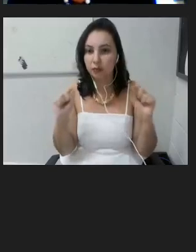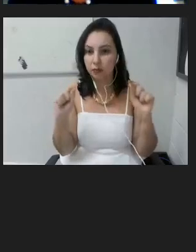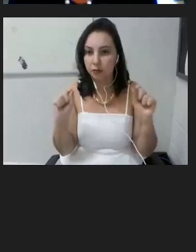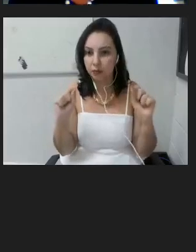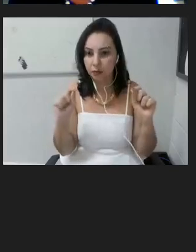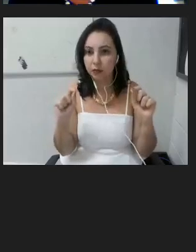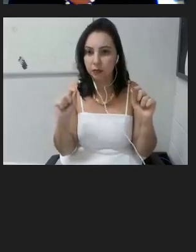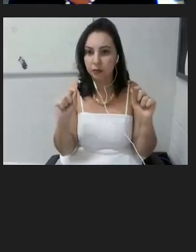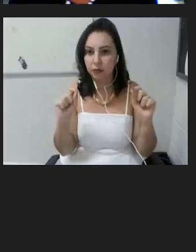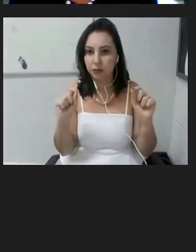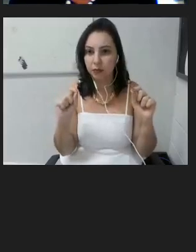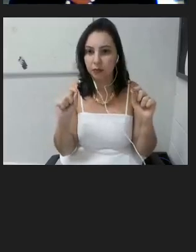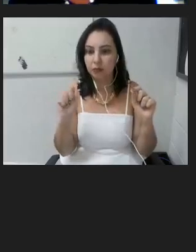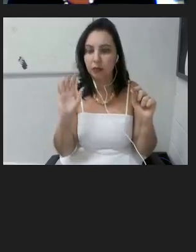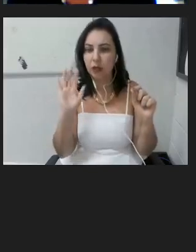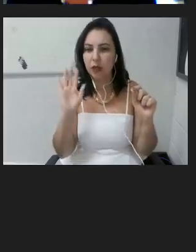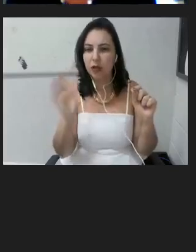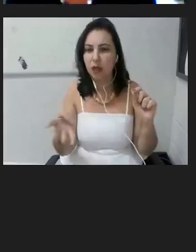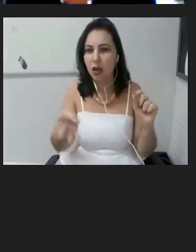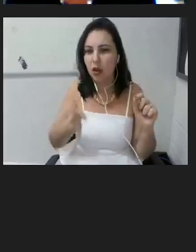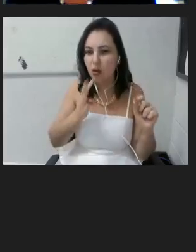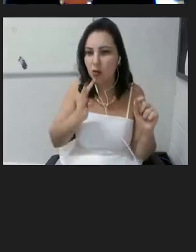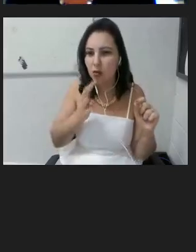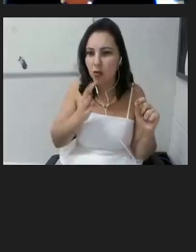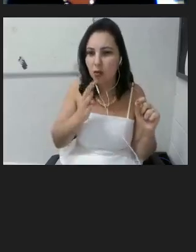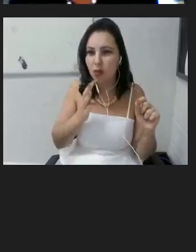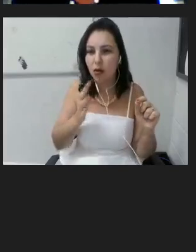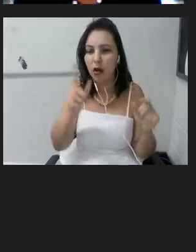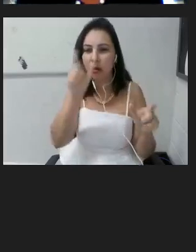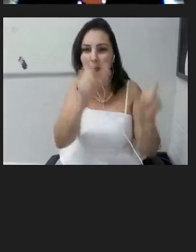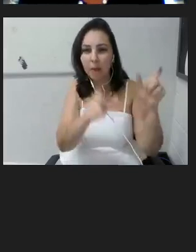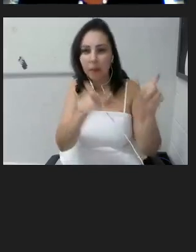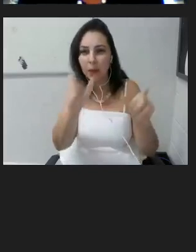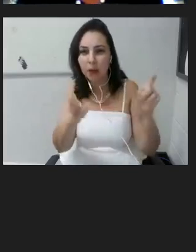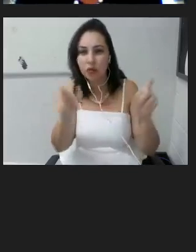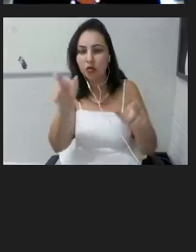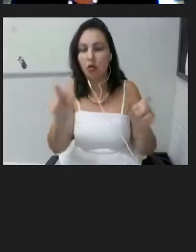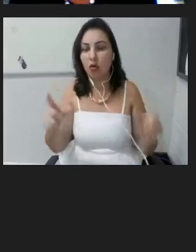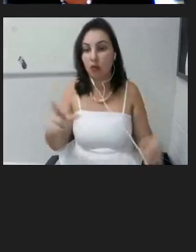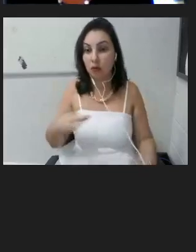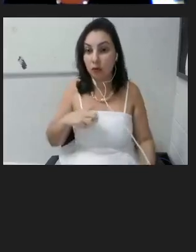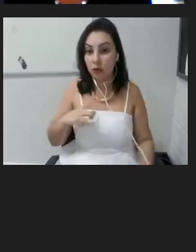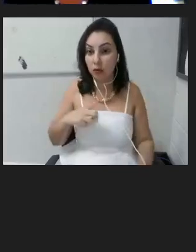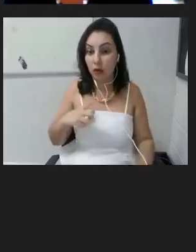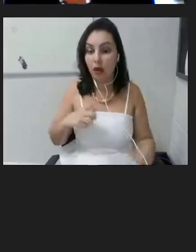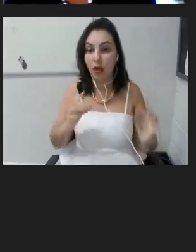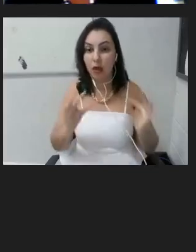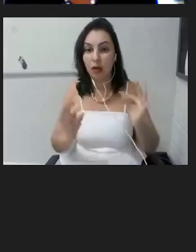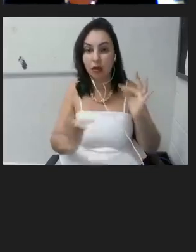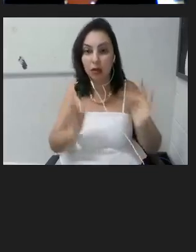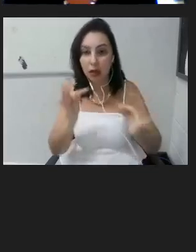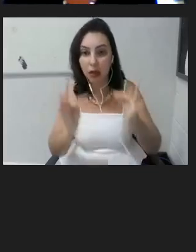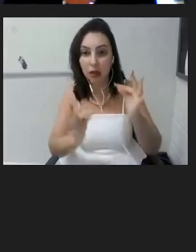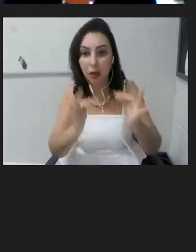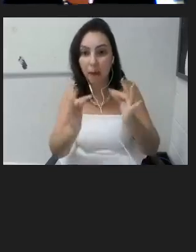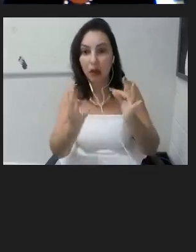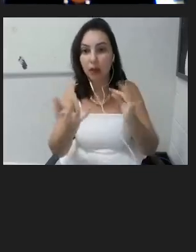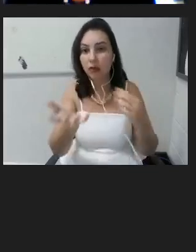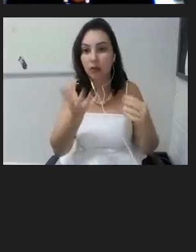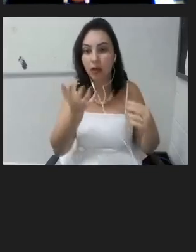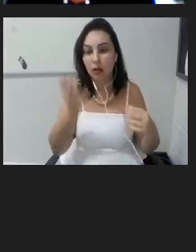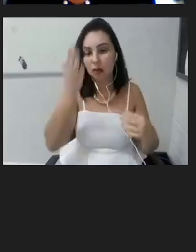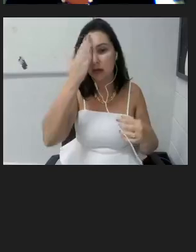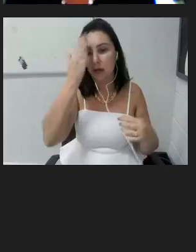pelas nossas vidas, seja por pessoas que estão em busca de um tratamento, de um diagnóstico, seja pelas